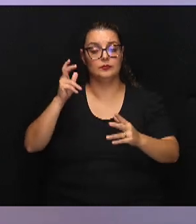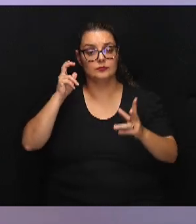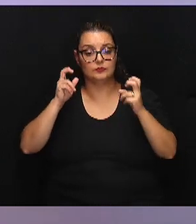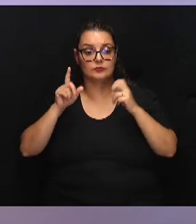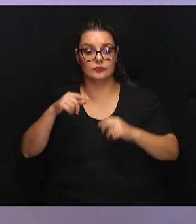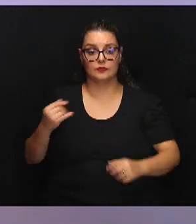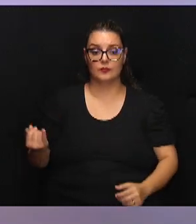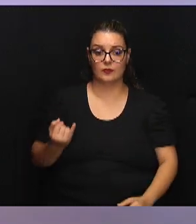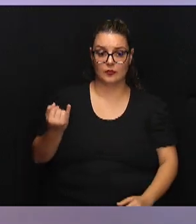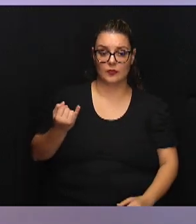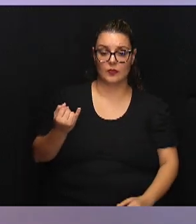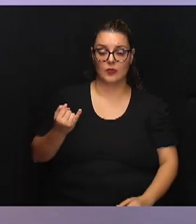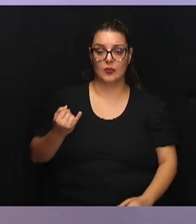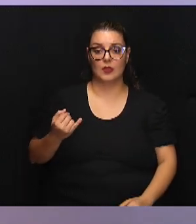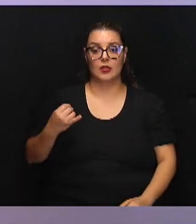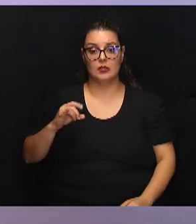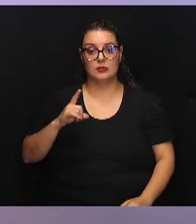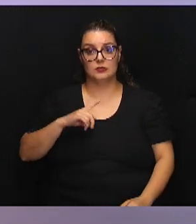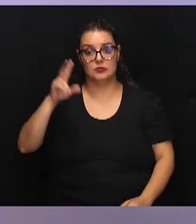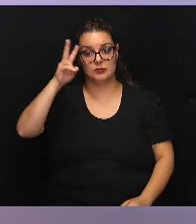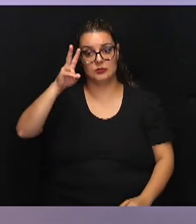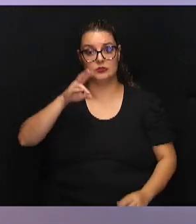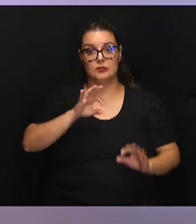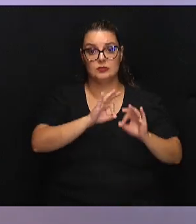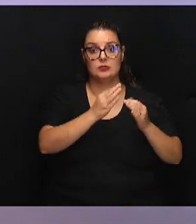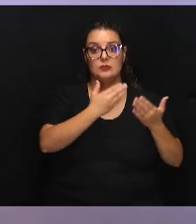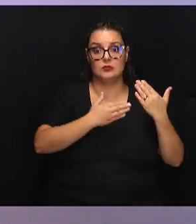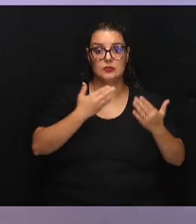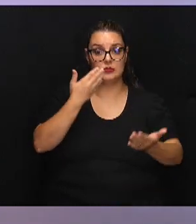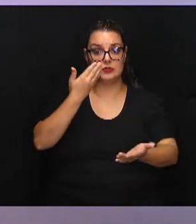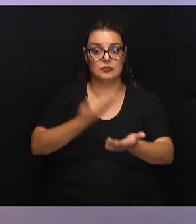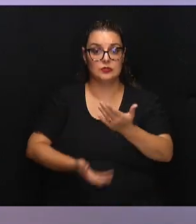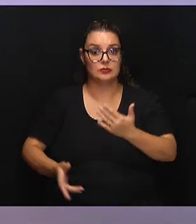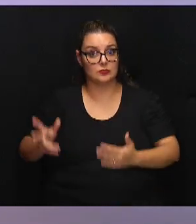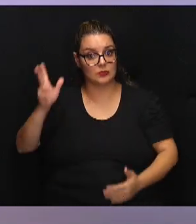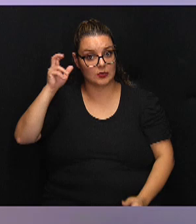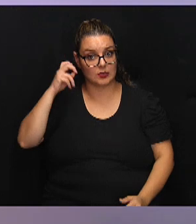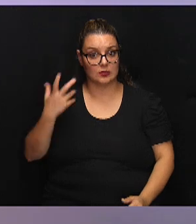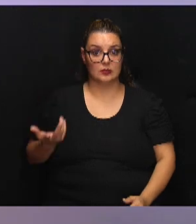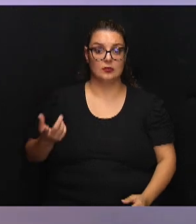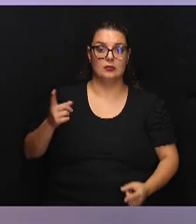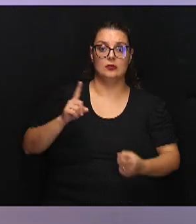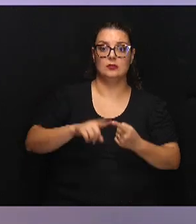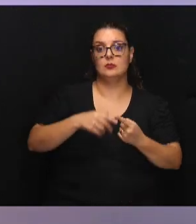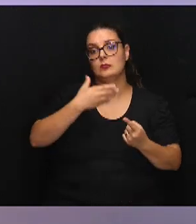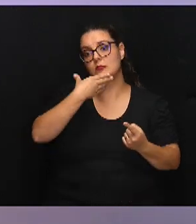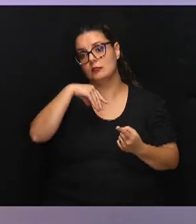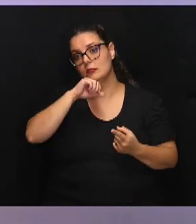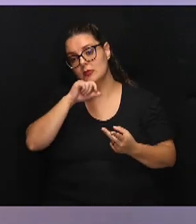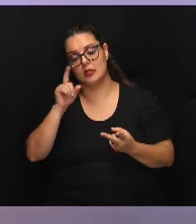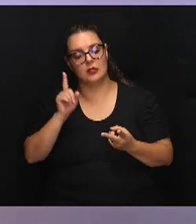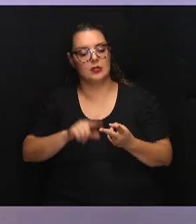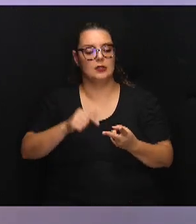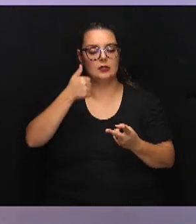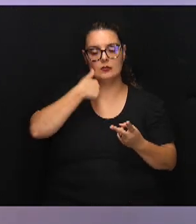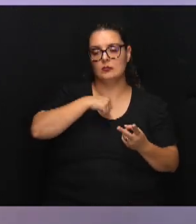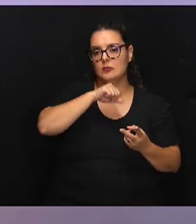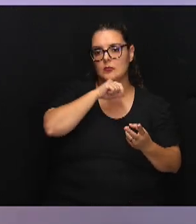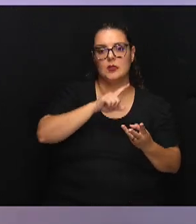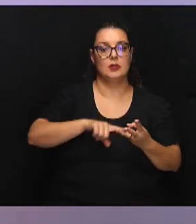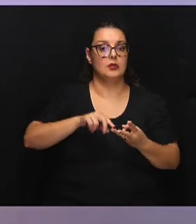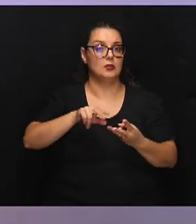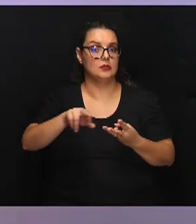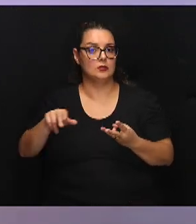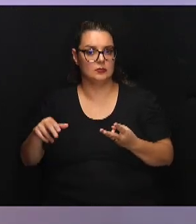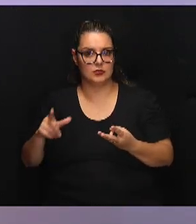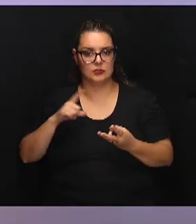levar em consideração se eu tenho história na família de perda de audição, então, pai, mãe, irmãos que